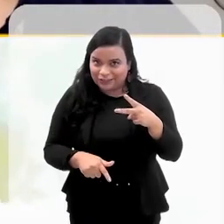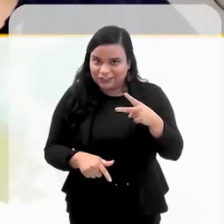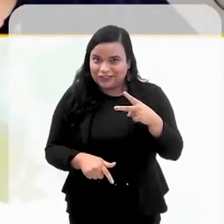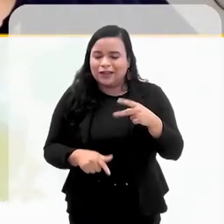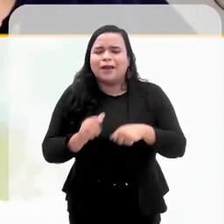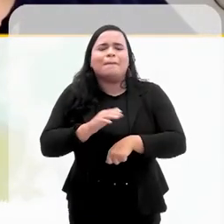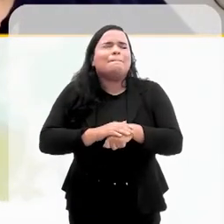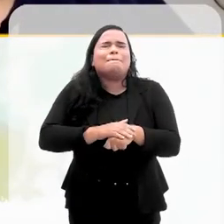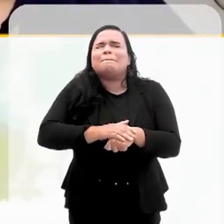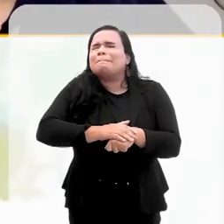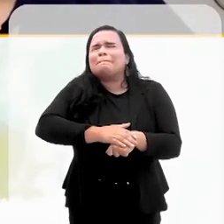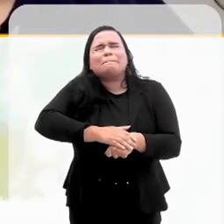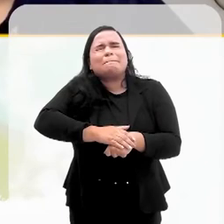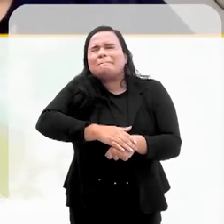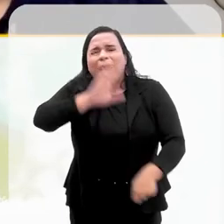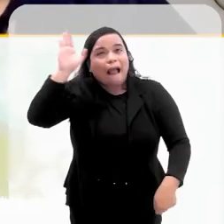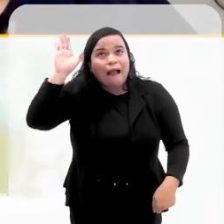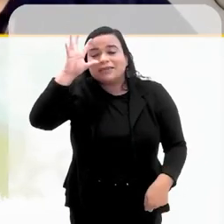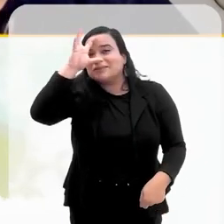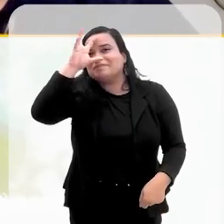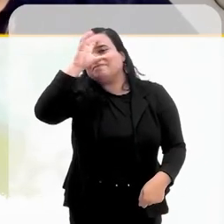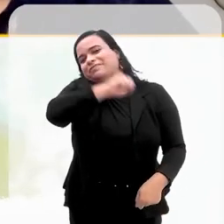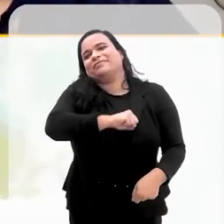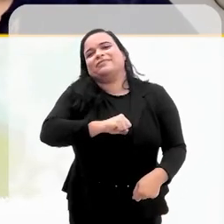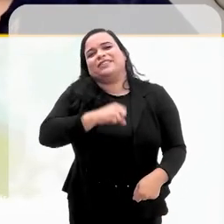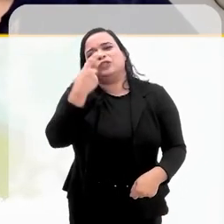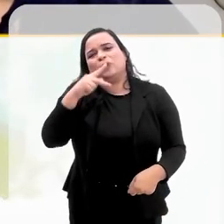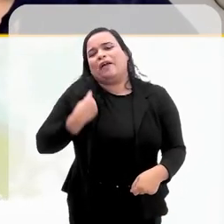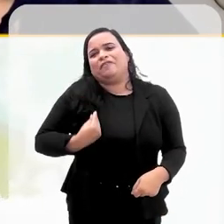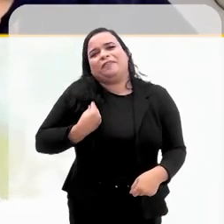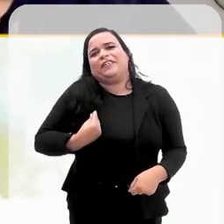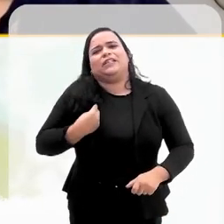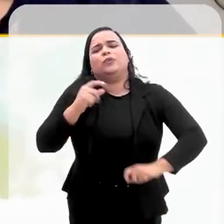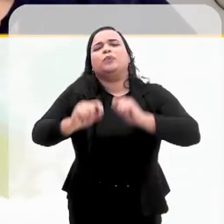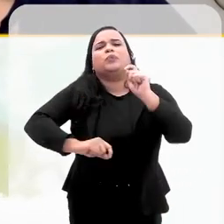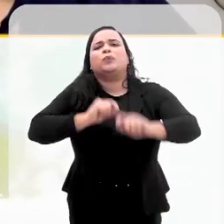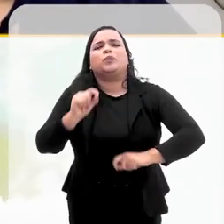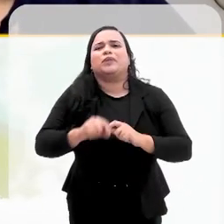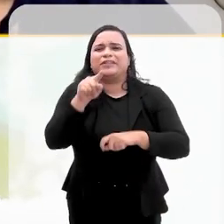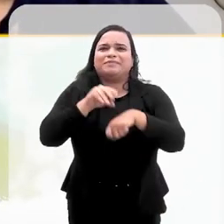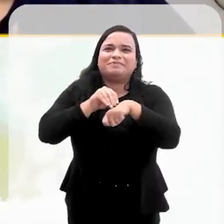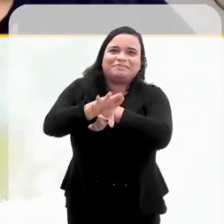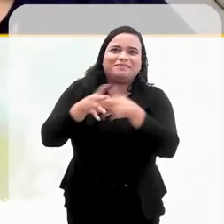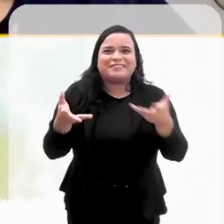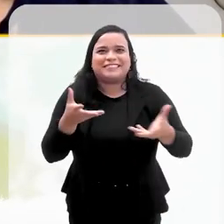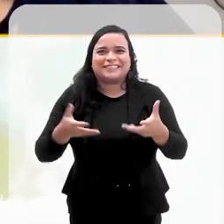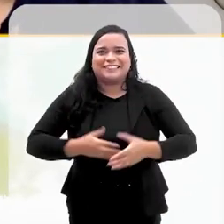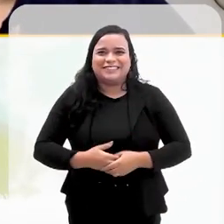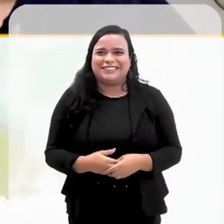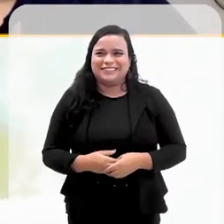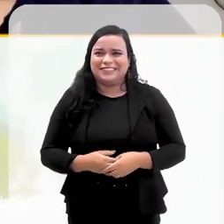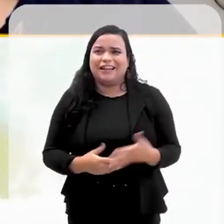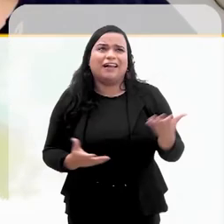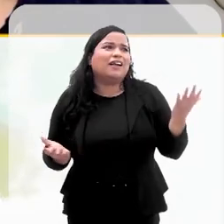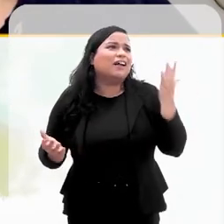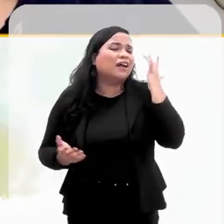Maior lição de vida? Ah, eu acho que